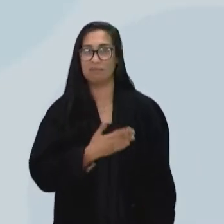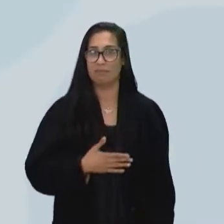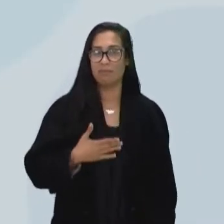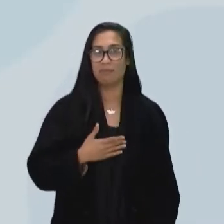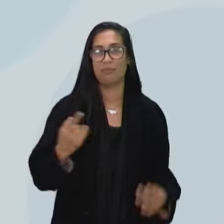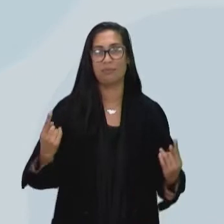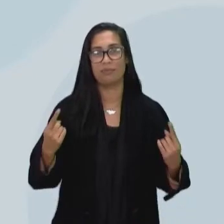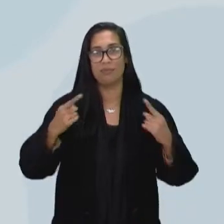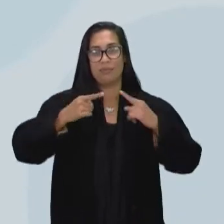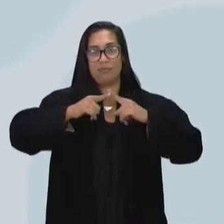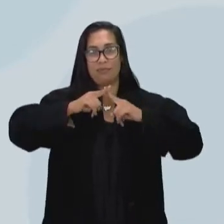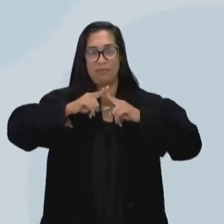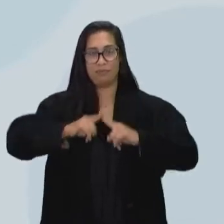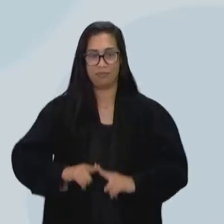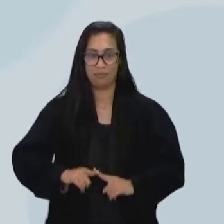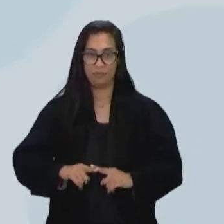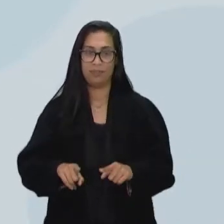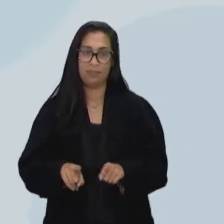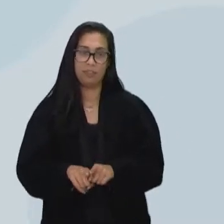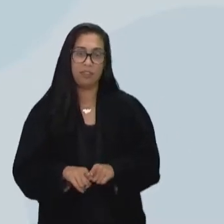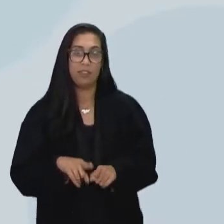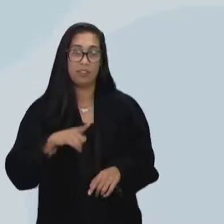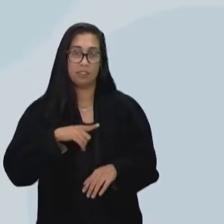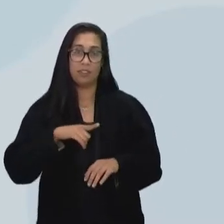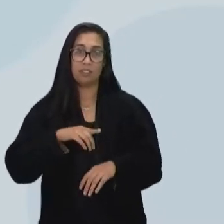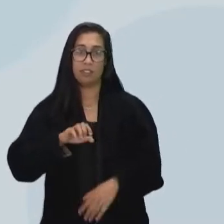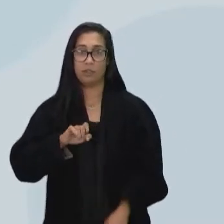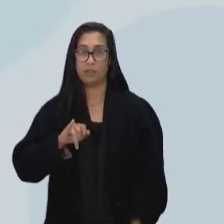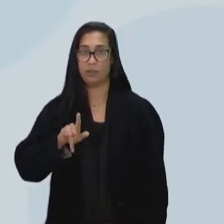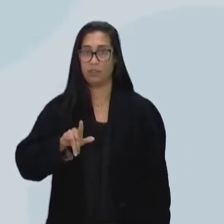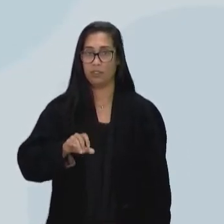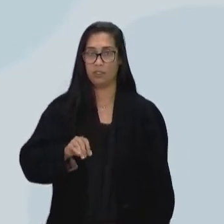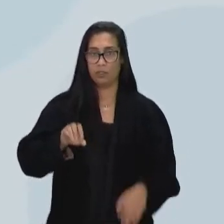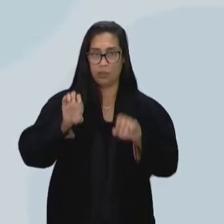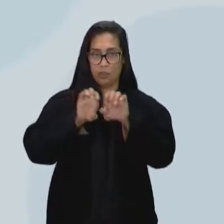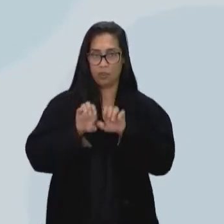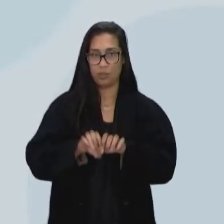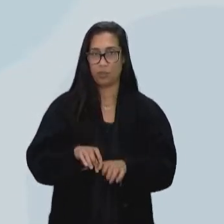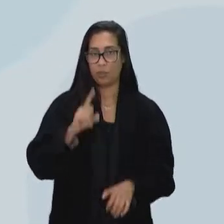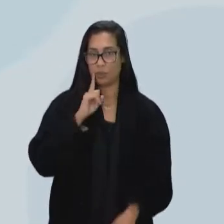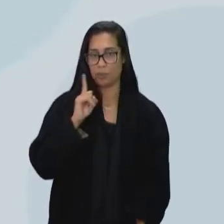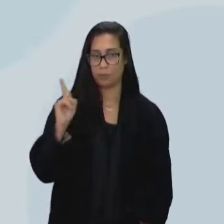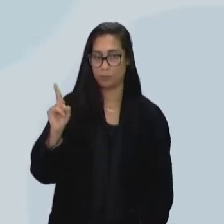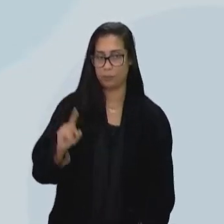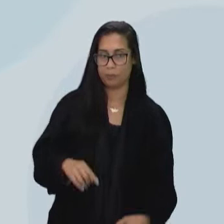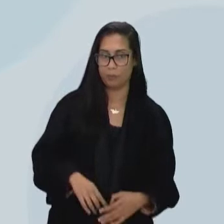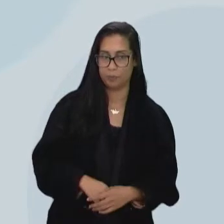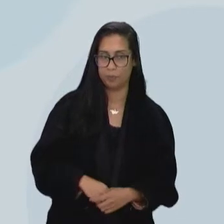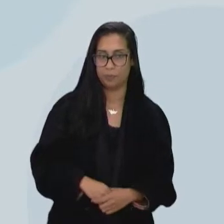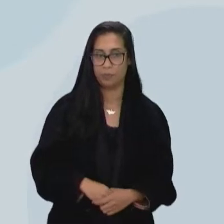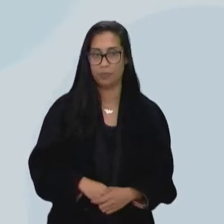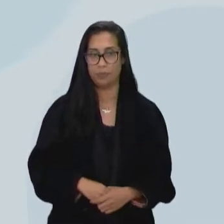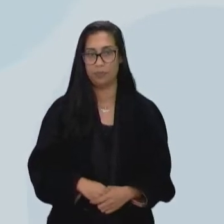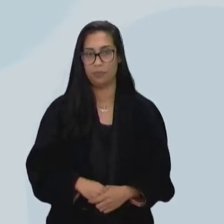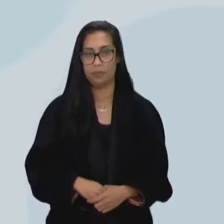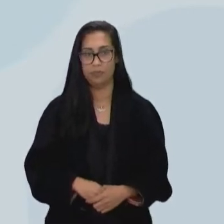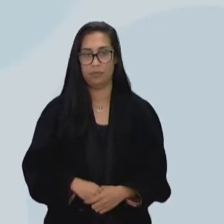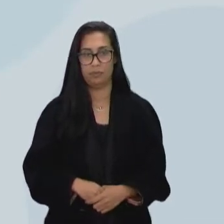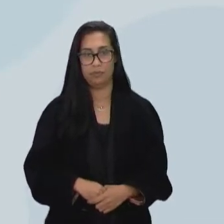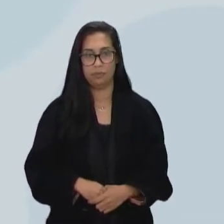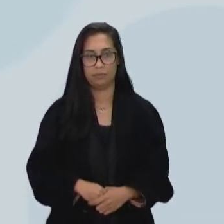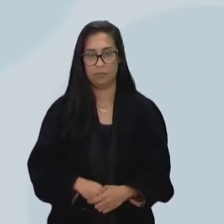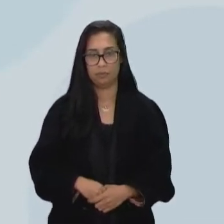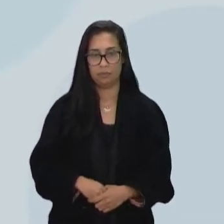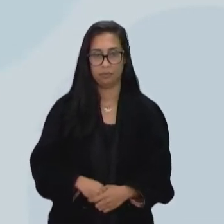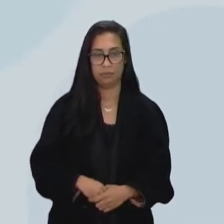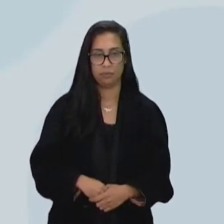Aqui nós temos os nossos dois eixos estruturantes, que são investigação científica e processos criativos. E nós temos a nossa habilidade,